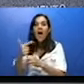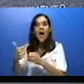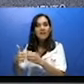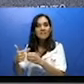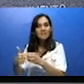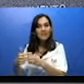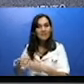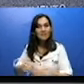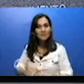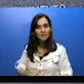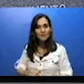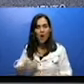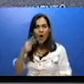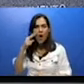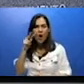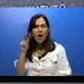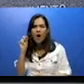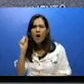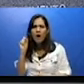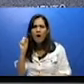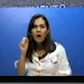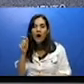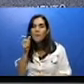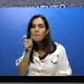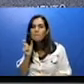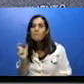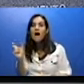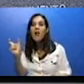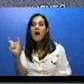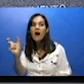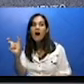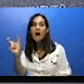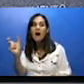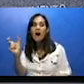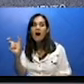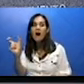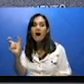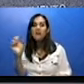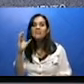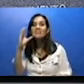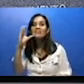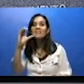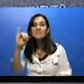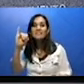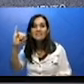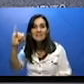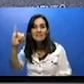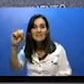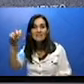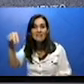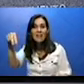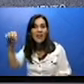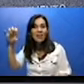lá palavra cinema só sílaba simples se né